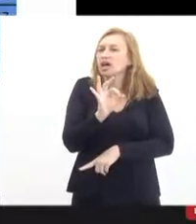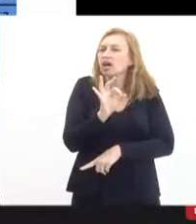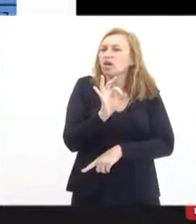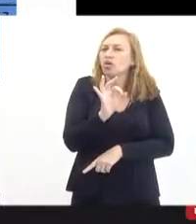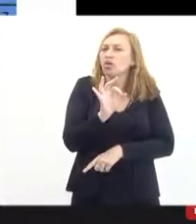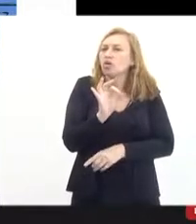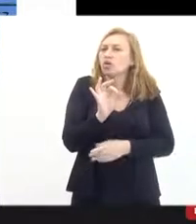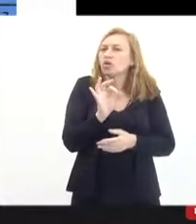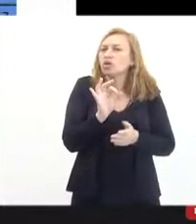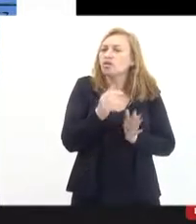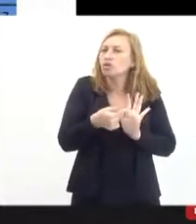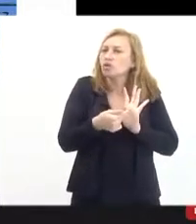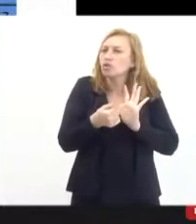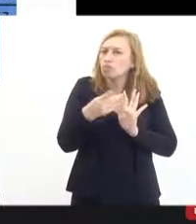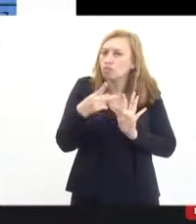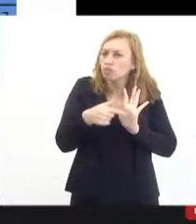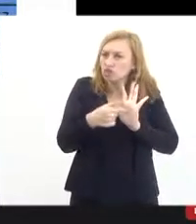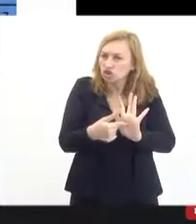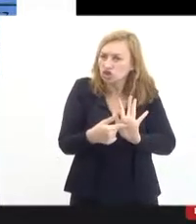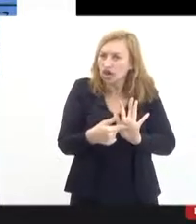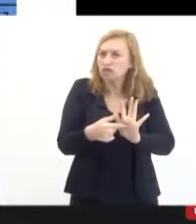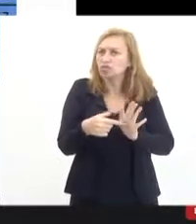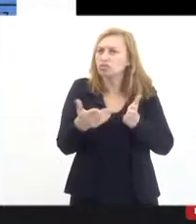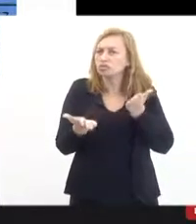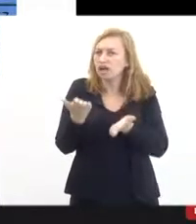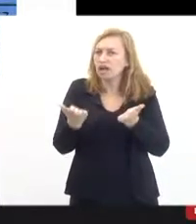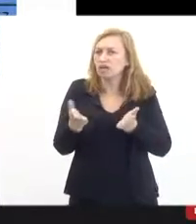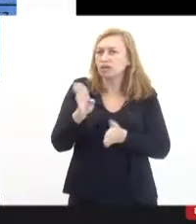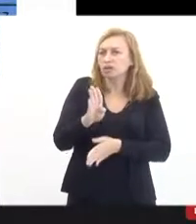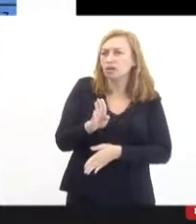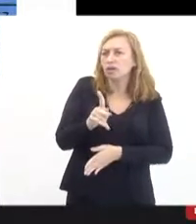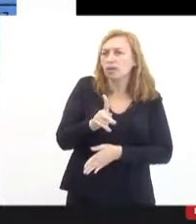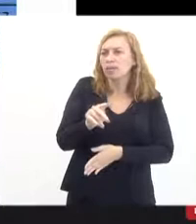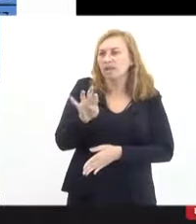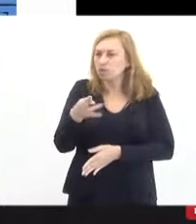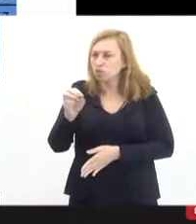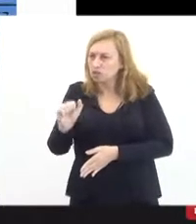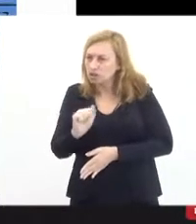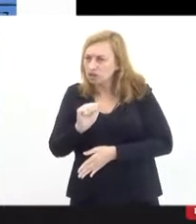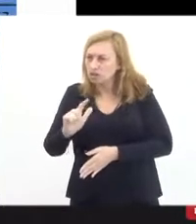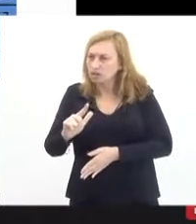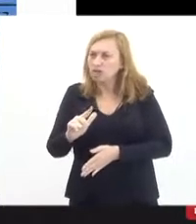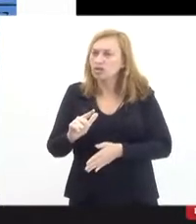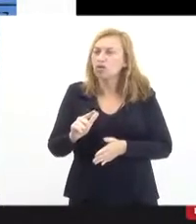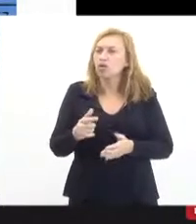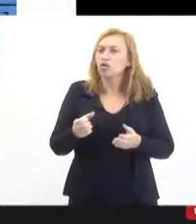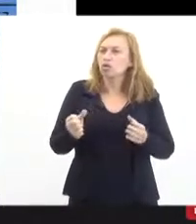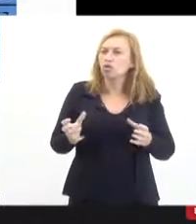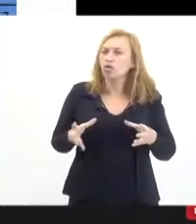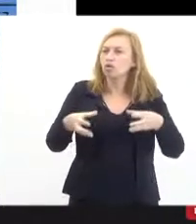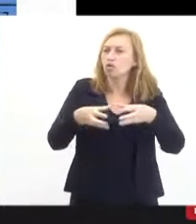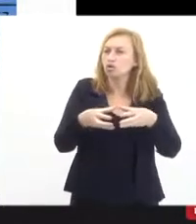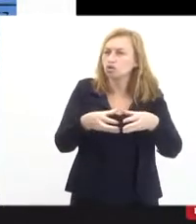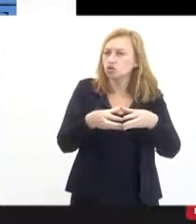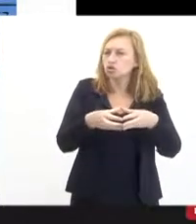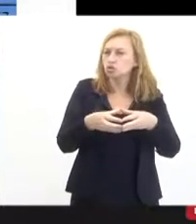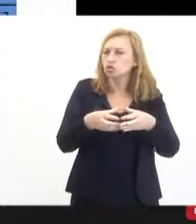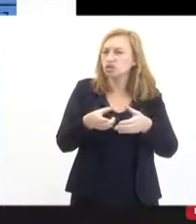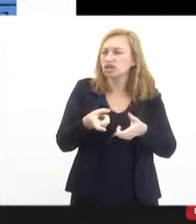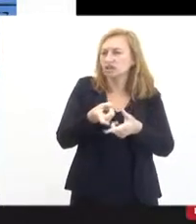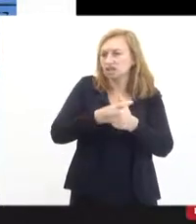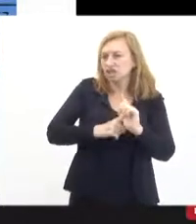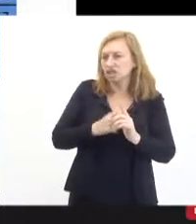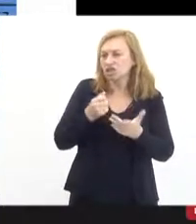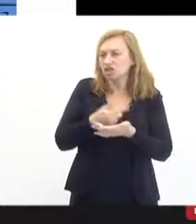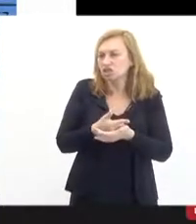ficou evidenciado no balanço patrimonial que para esses créditos, para o conjunto desses créditos, aí no valor de 40 bilhões,